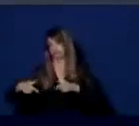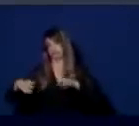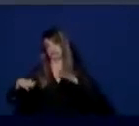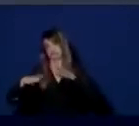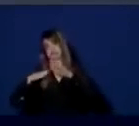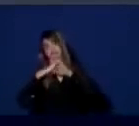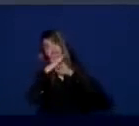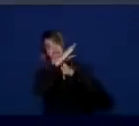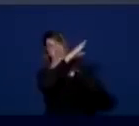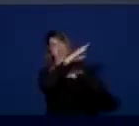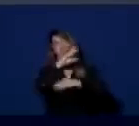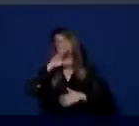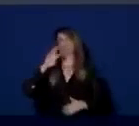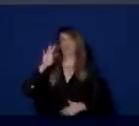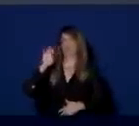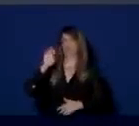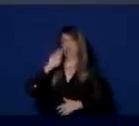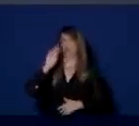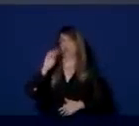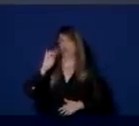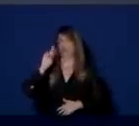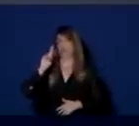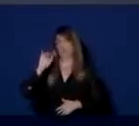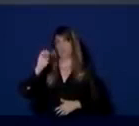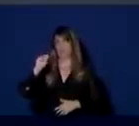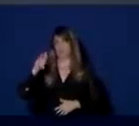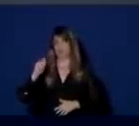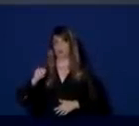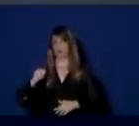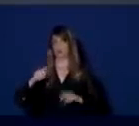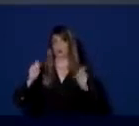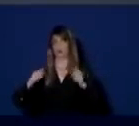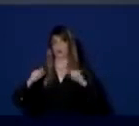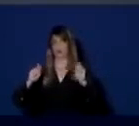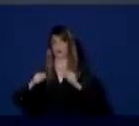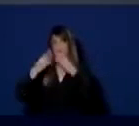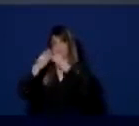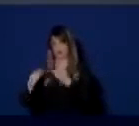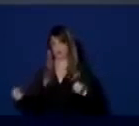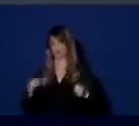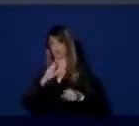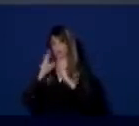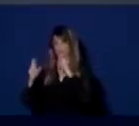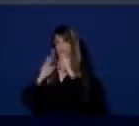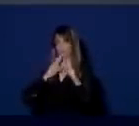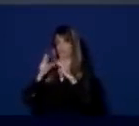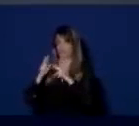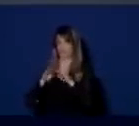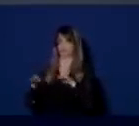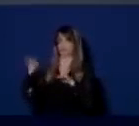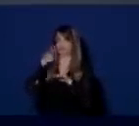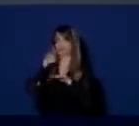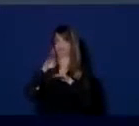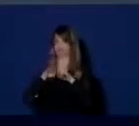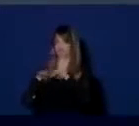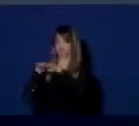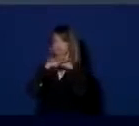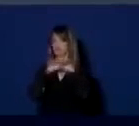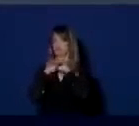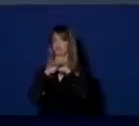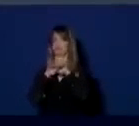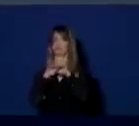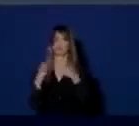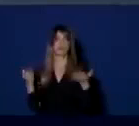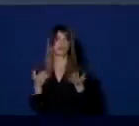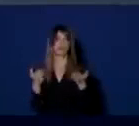esticando todo e de novo, depletando as suas capacidades de responder à altura agora.